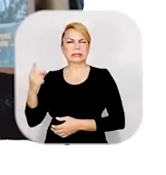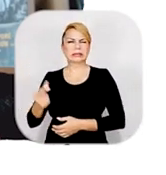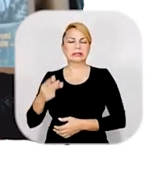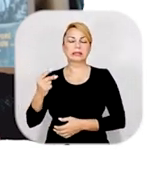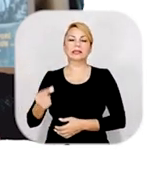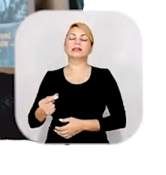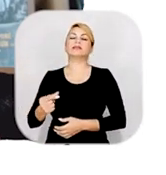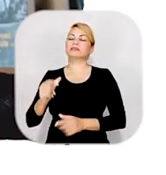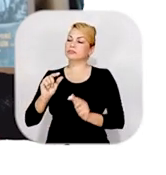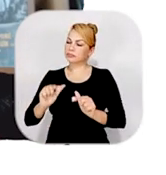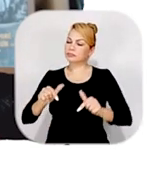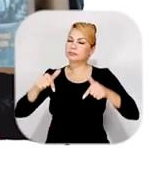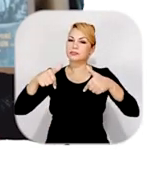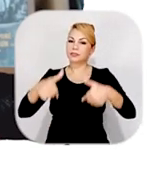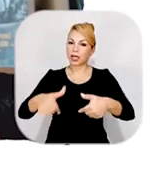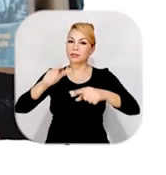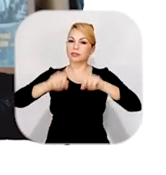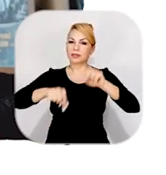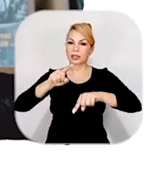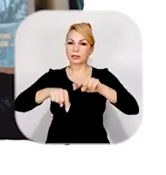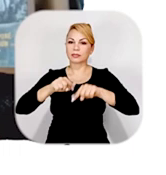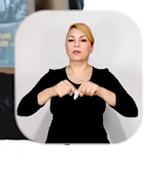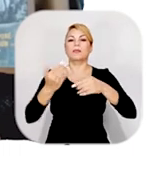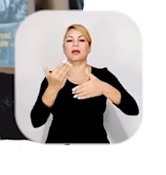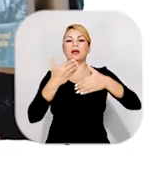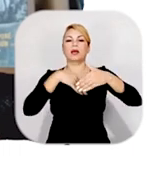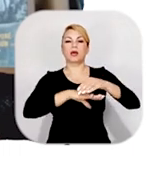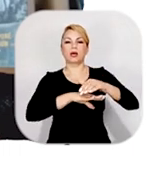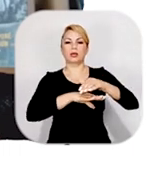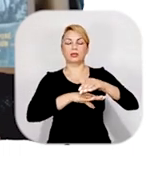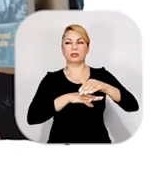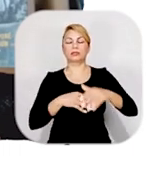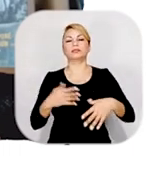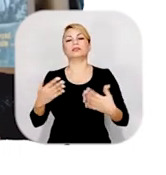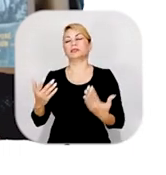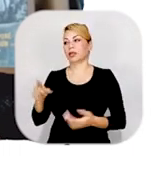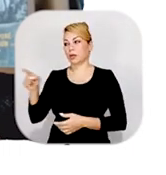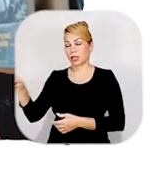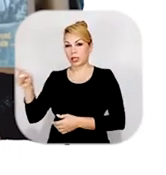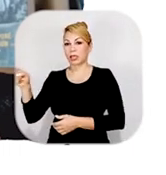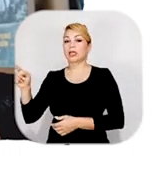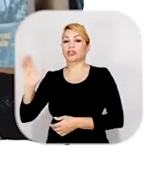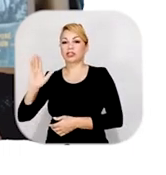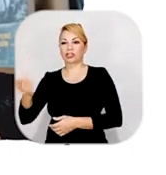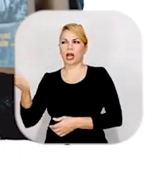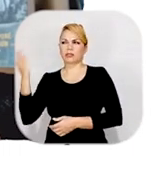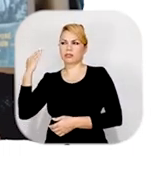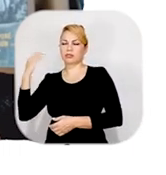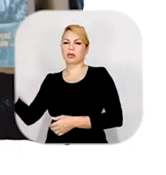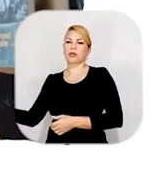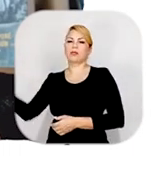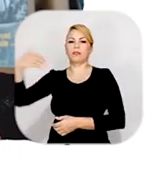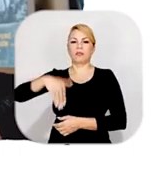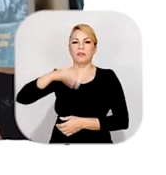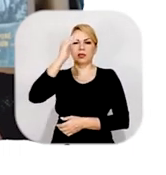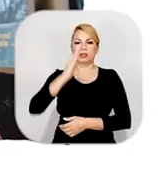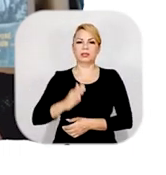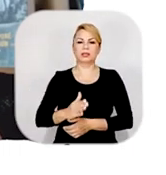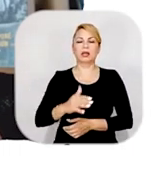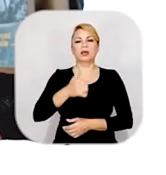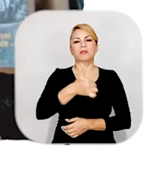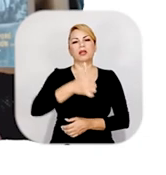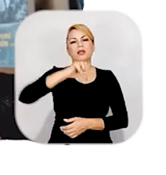sempre trabalhou para que esse material fosse preservado, né? Ele teve no Brasil entre 33 e 35,